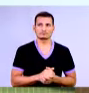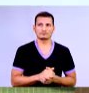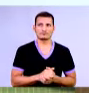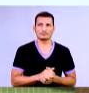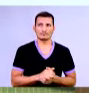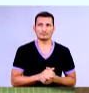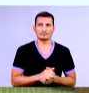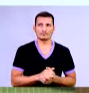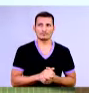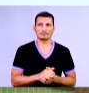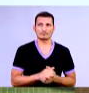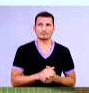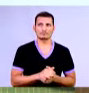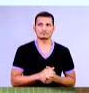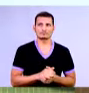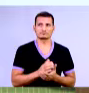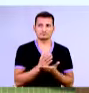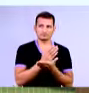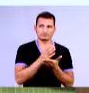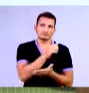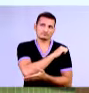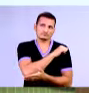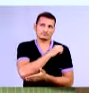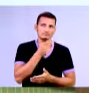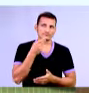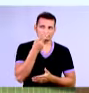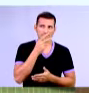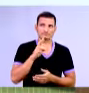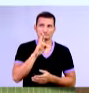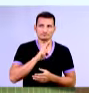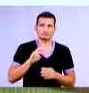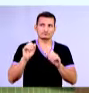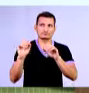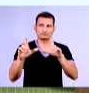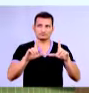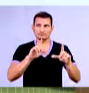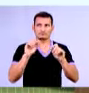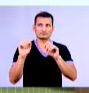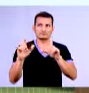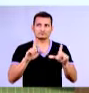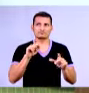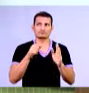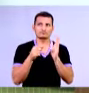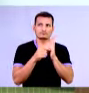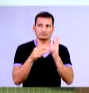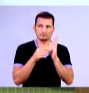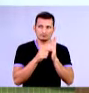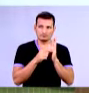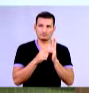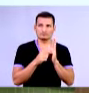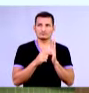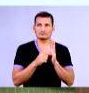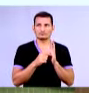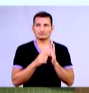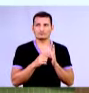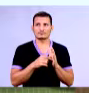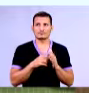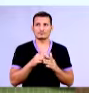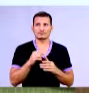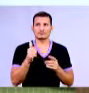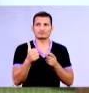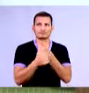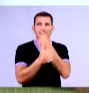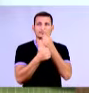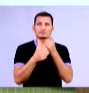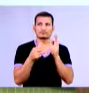Muita gente citou a utilização do PowerPoint, né? Isso é uma ferramenta, né? Eu acho que uma das primeiras ferramentas que